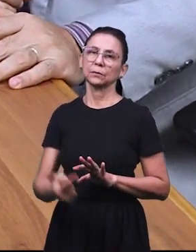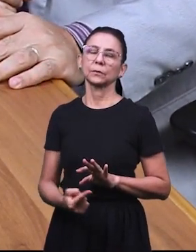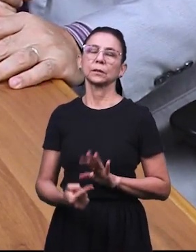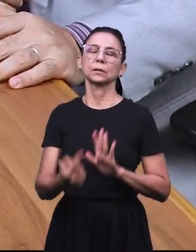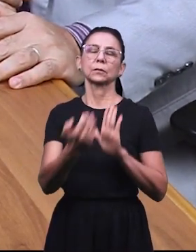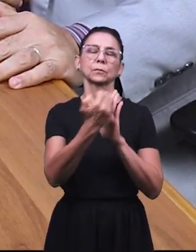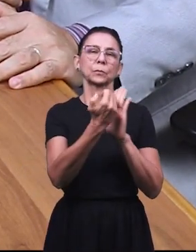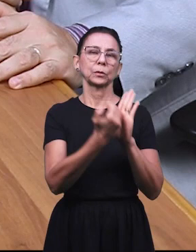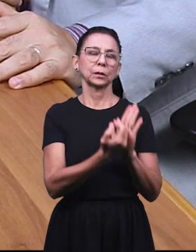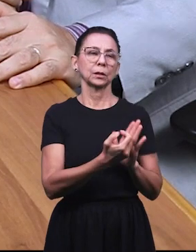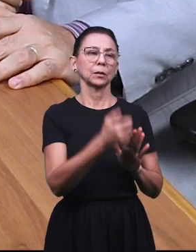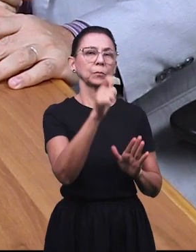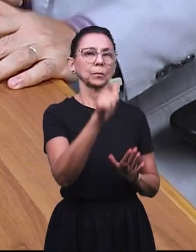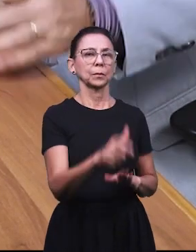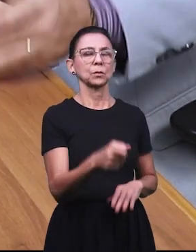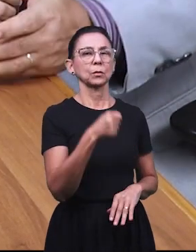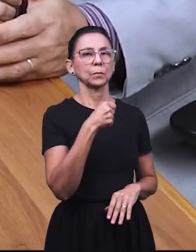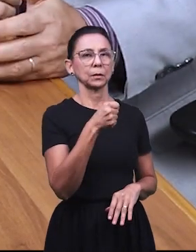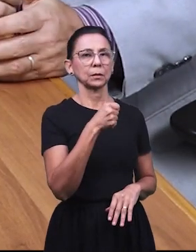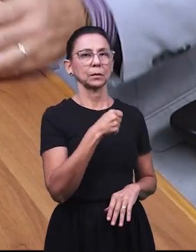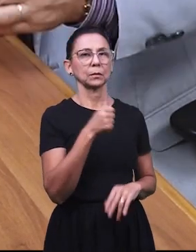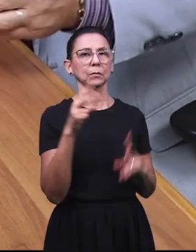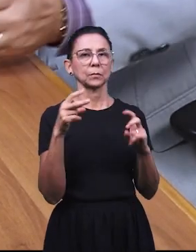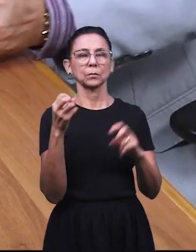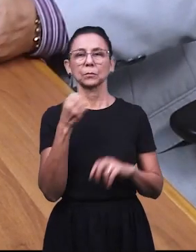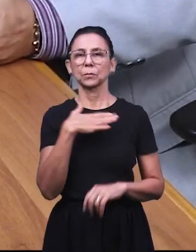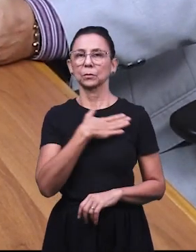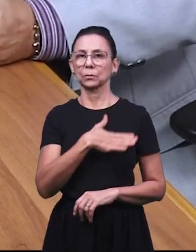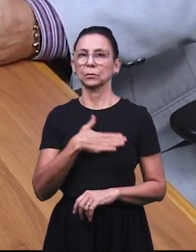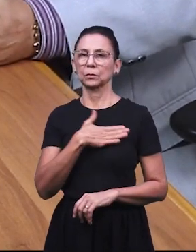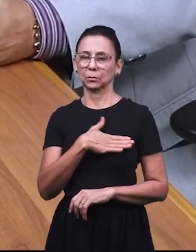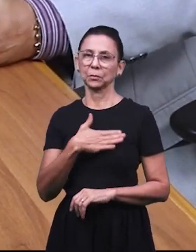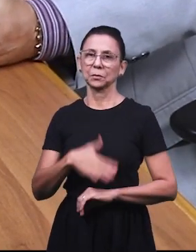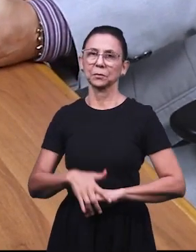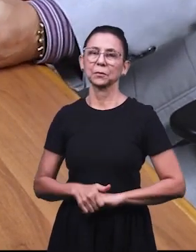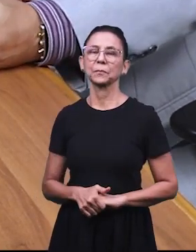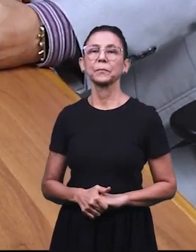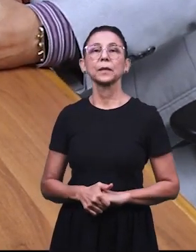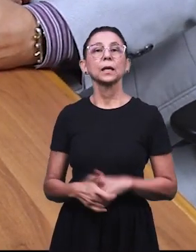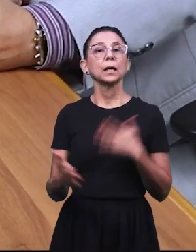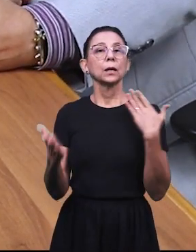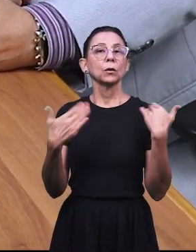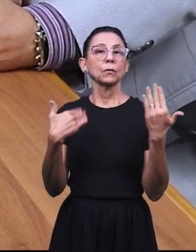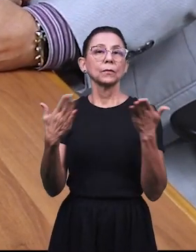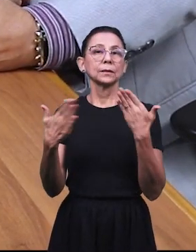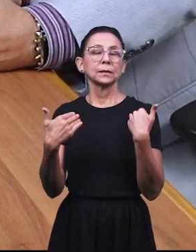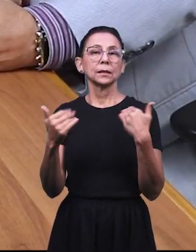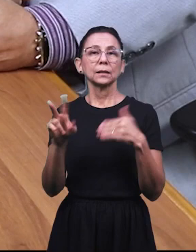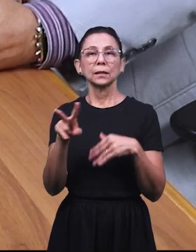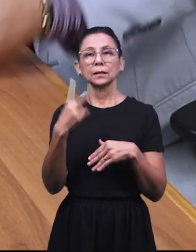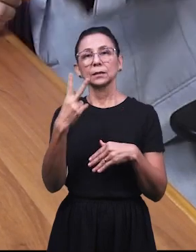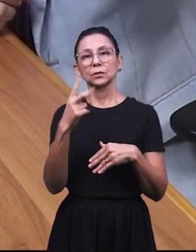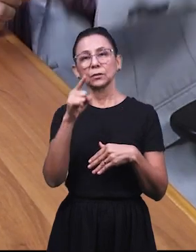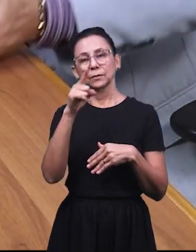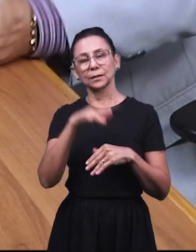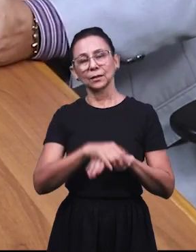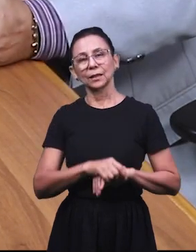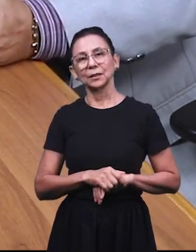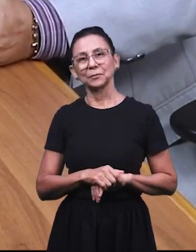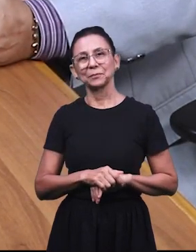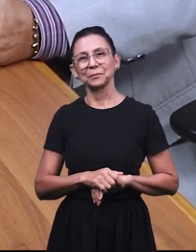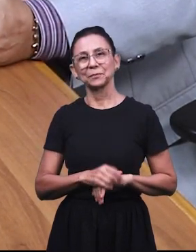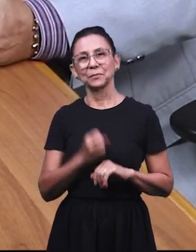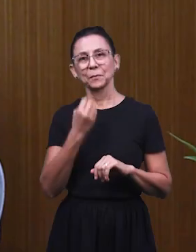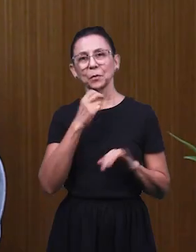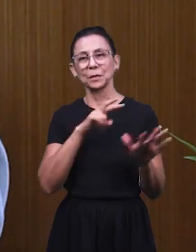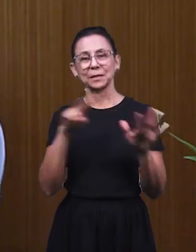próxima semana com mais uma edição, com mais um entrevistado, com mais um assunto muito bom, muito gostoso da gente conversar e assistir